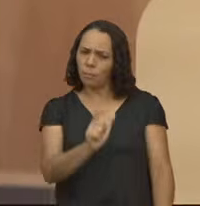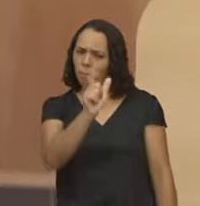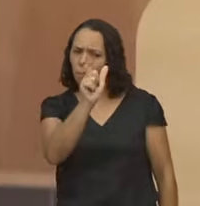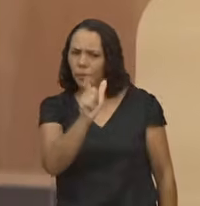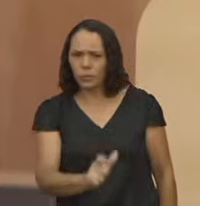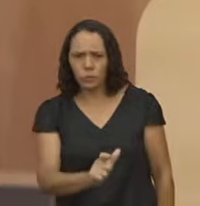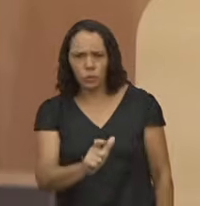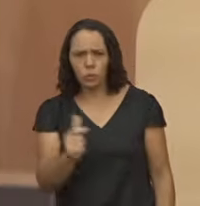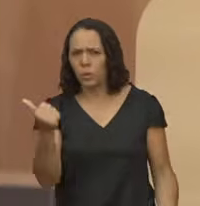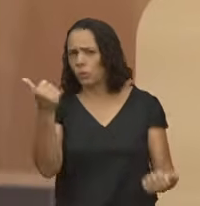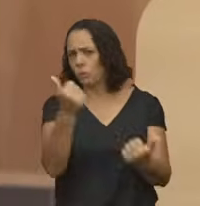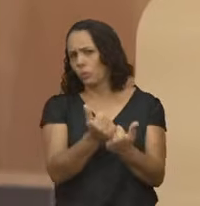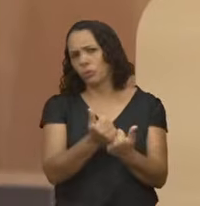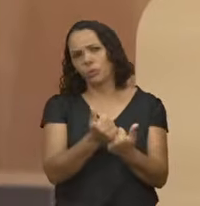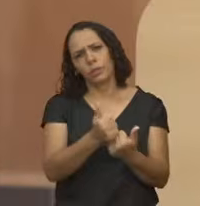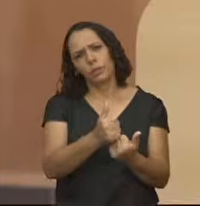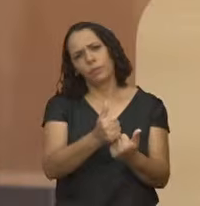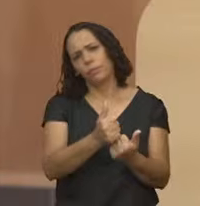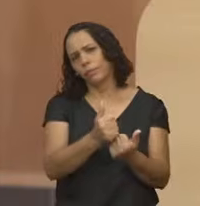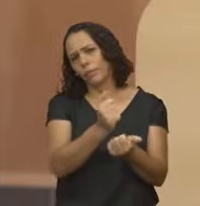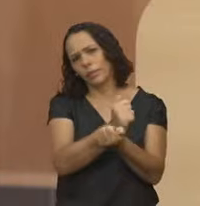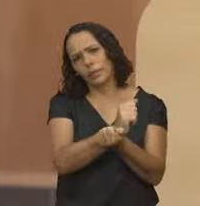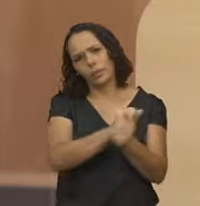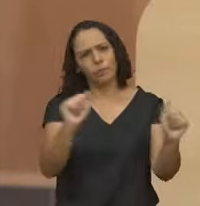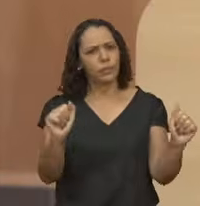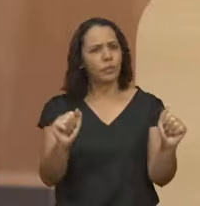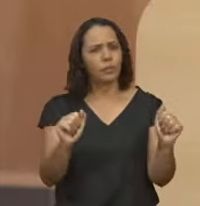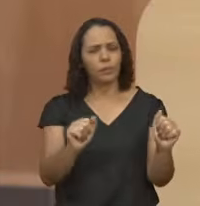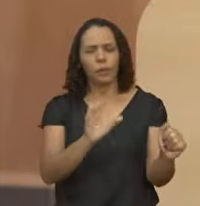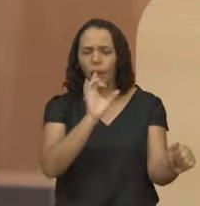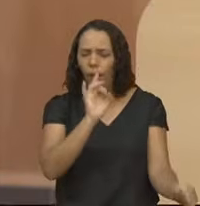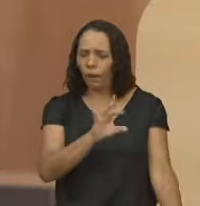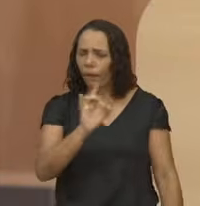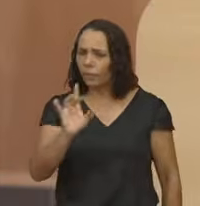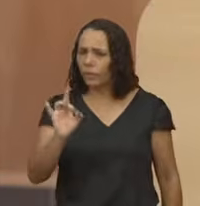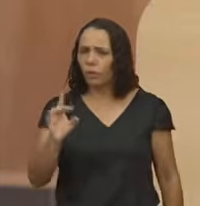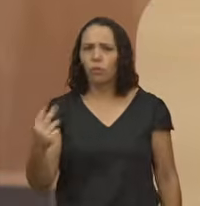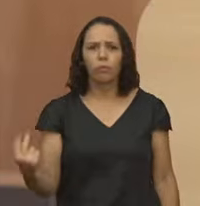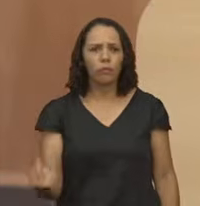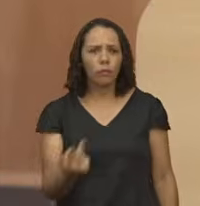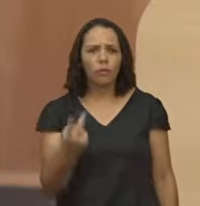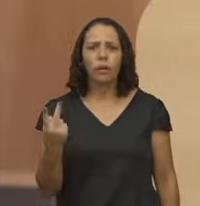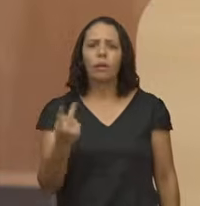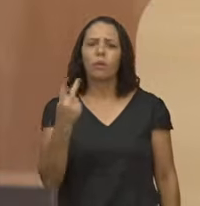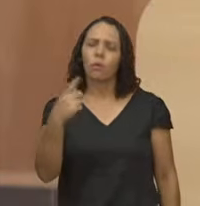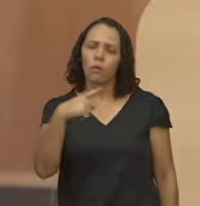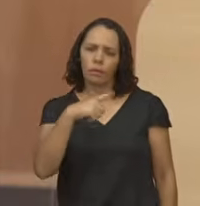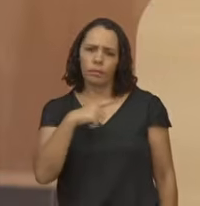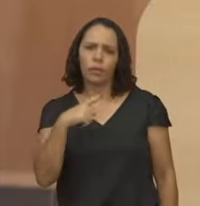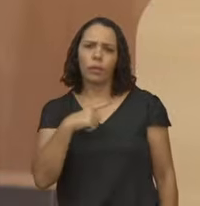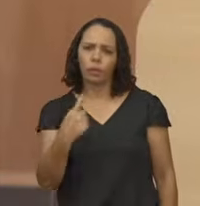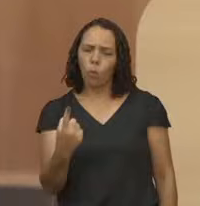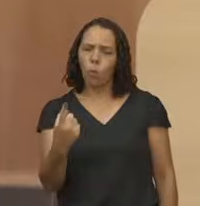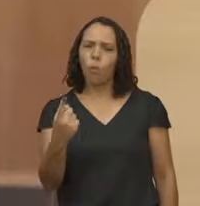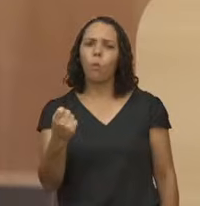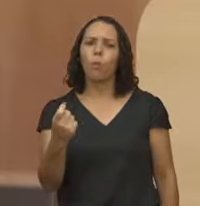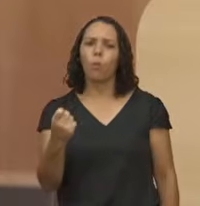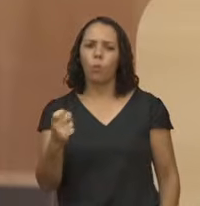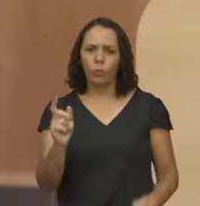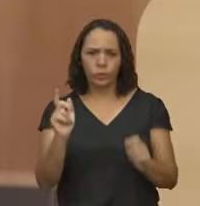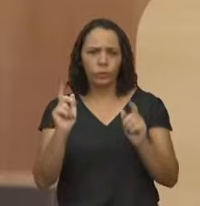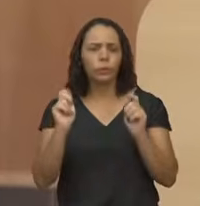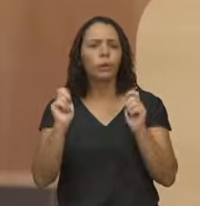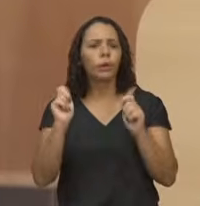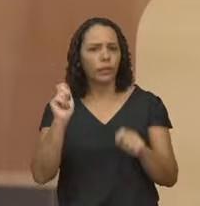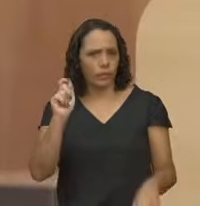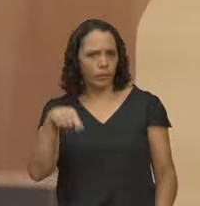pessoa adentra a nossa casa, a nossa família, não tem nada que substitua aquela situação, e por isso é muito mais